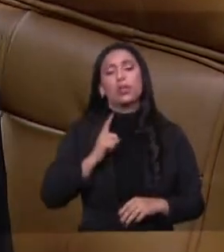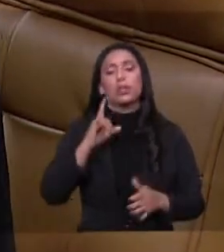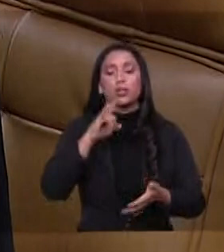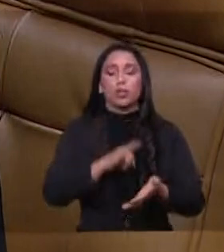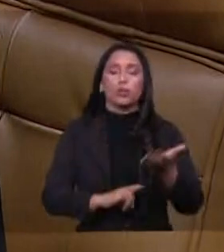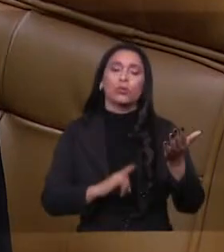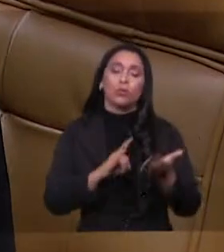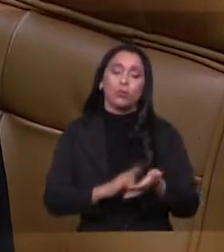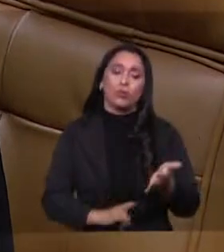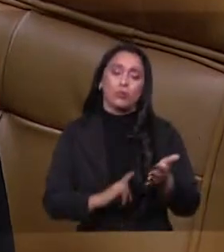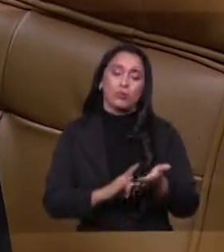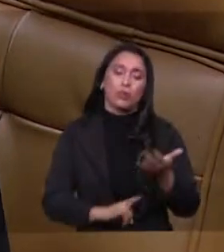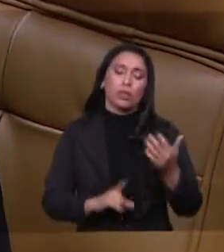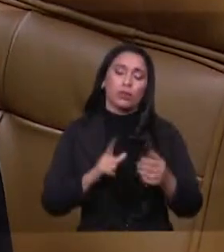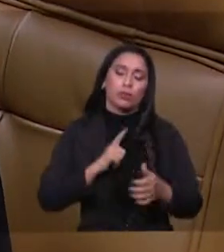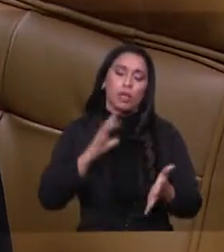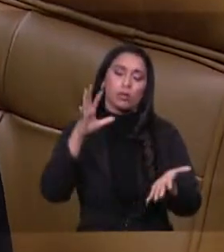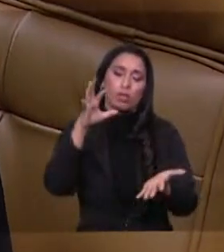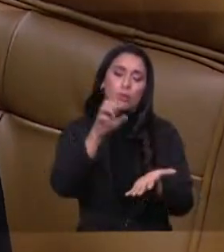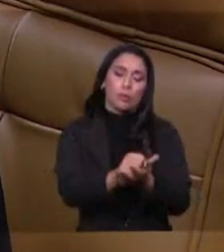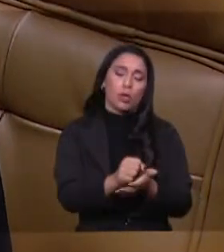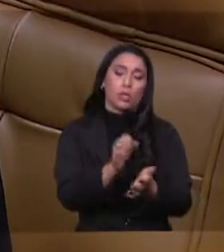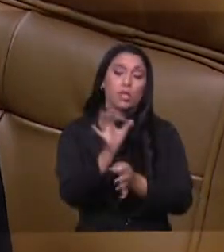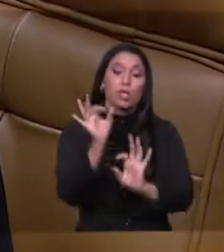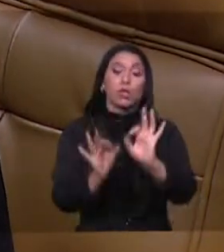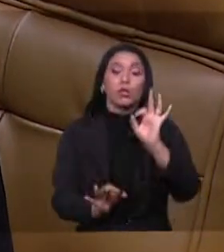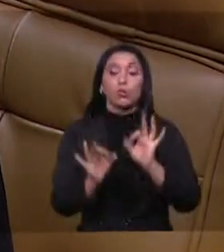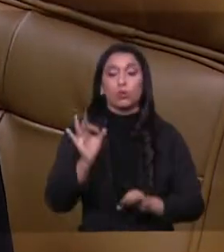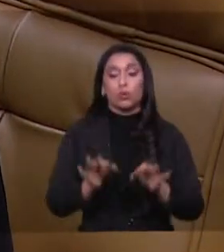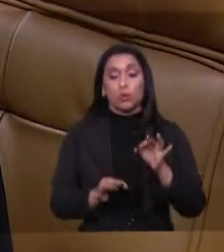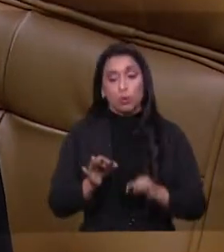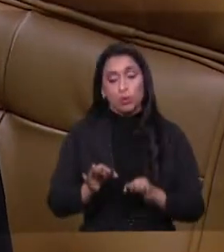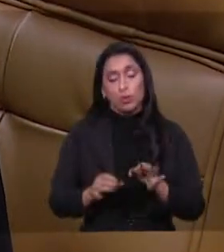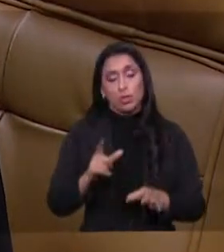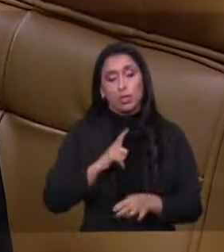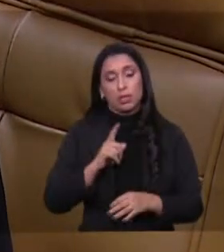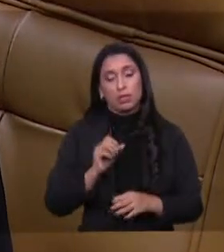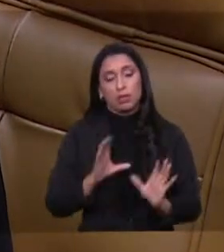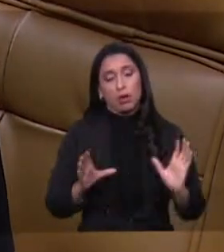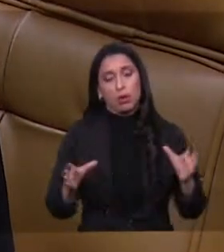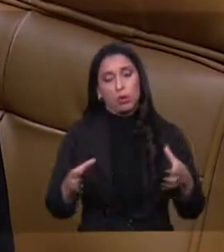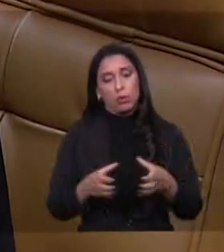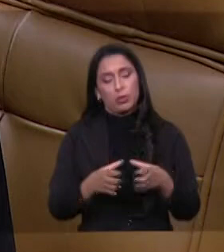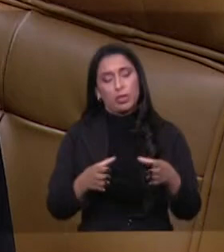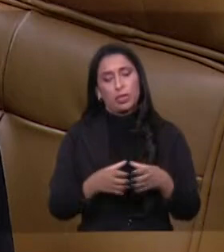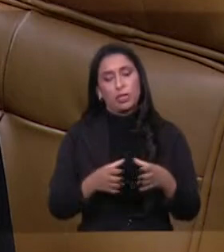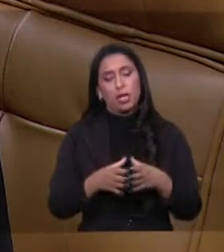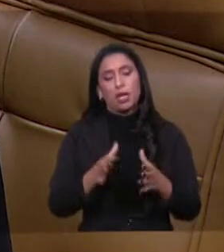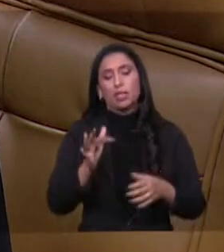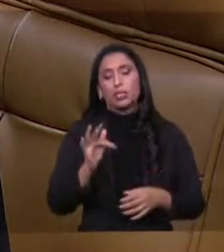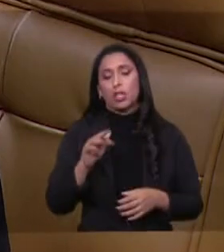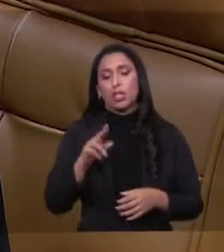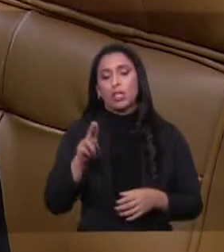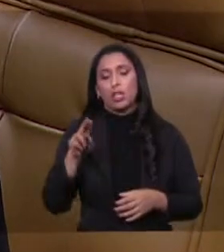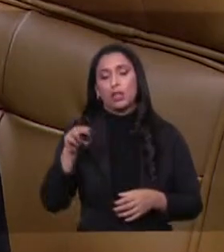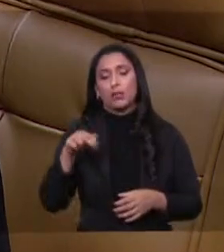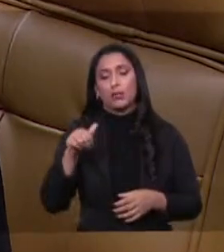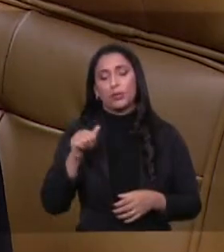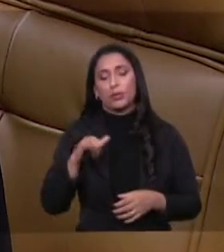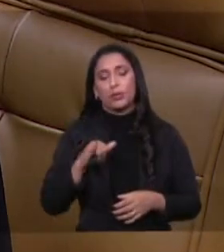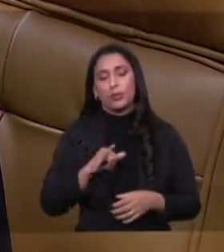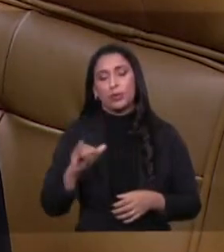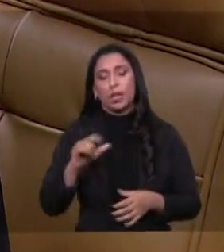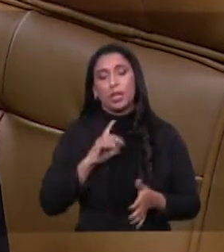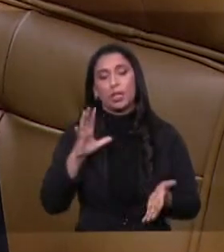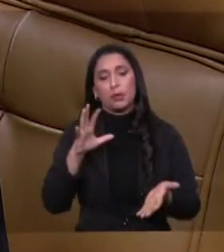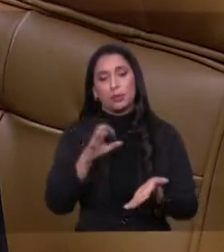domínio enquanto prova da posse justa, sem proporcionar à comunidade indígena e à FUNAI a demonstração da natureza